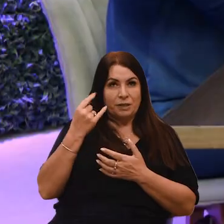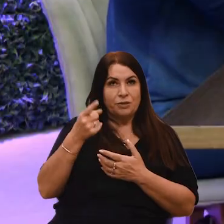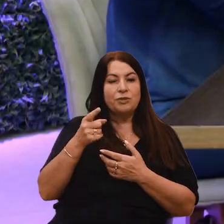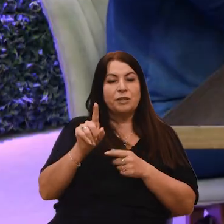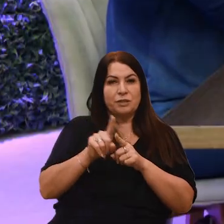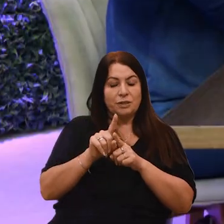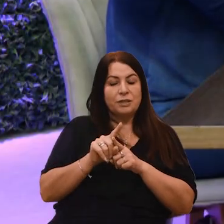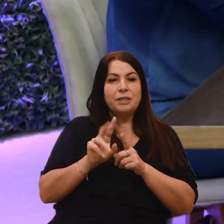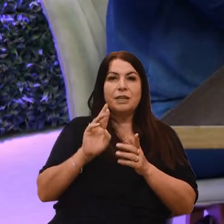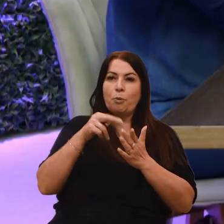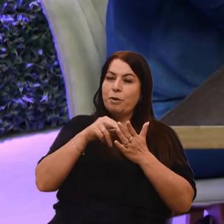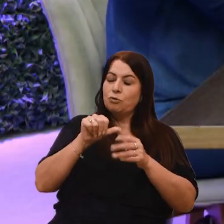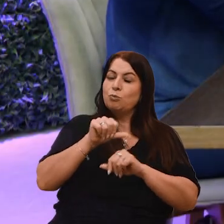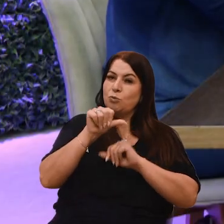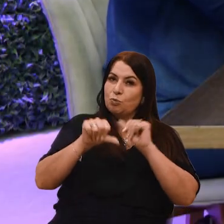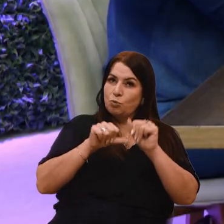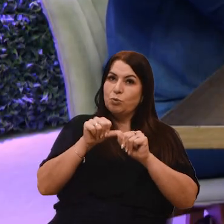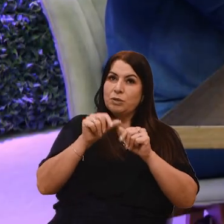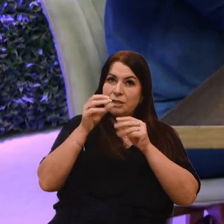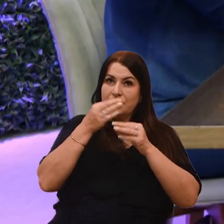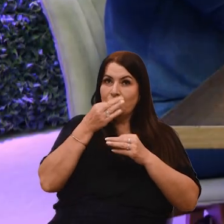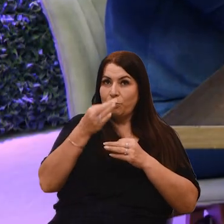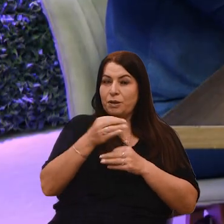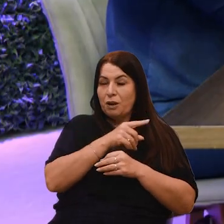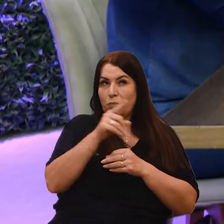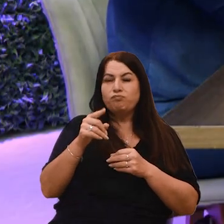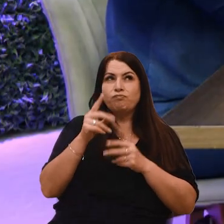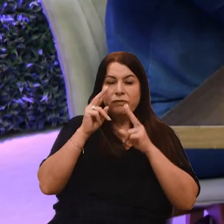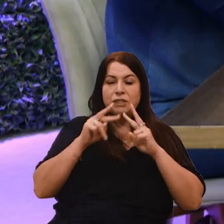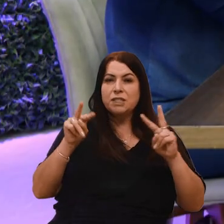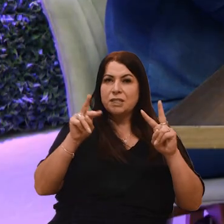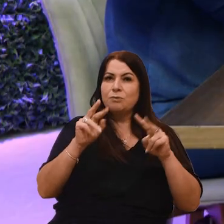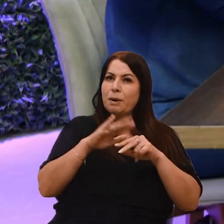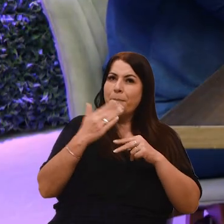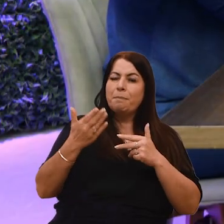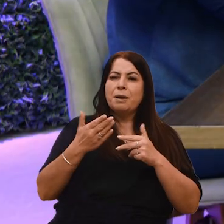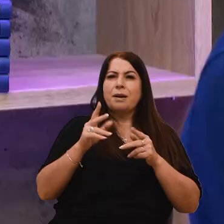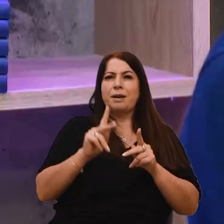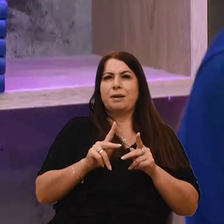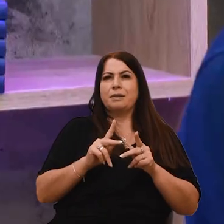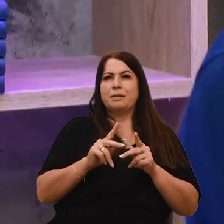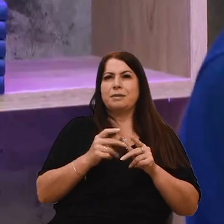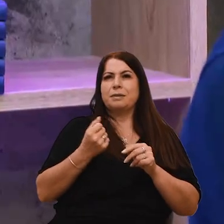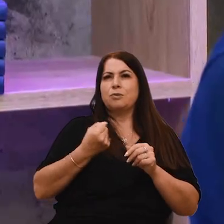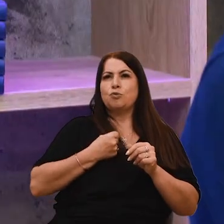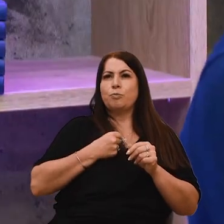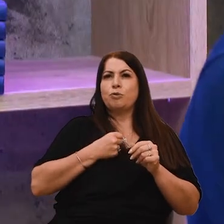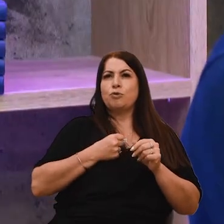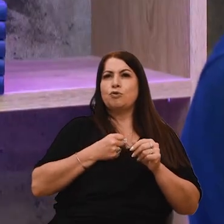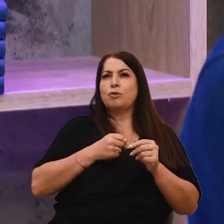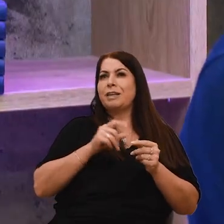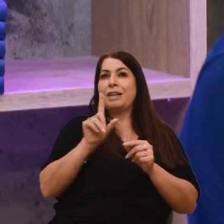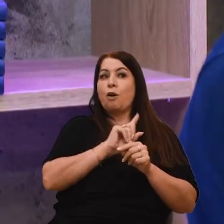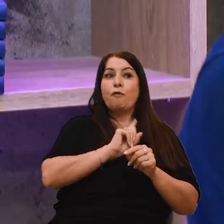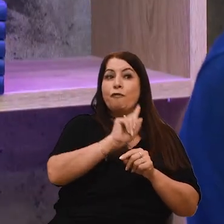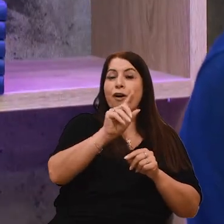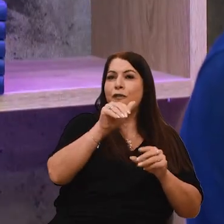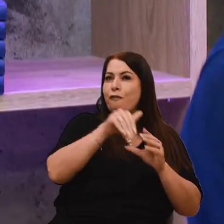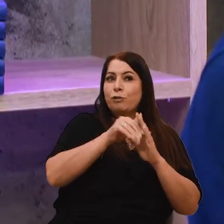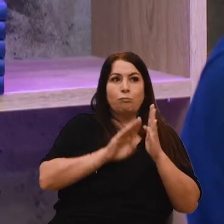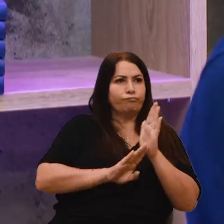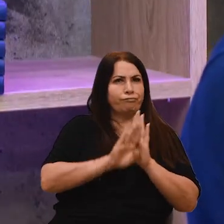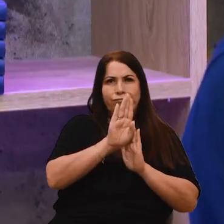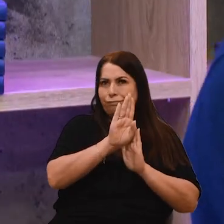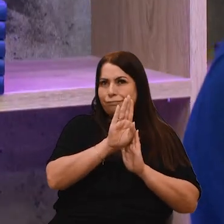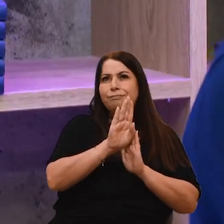acho que realmente muda, né? Muda essa visão. A gente tem cada vez mais índices de abstenção altíssimos nas eleições.